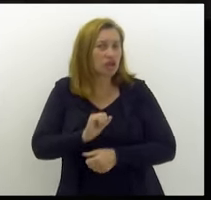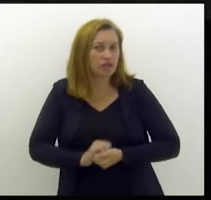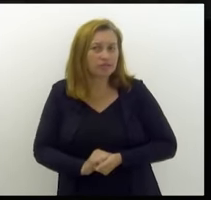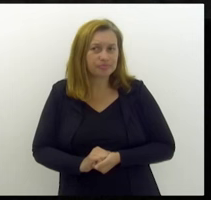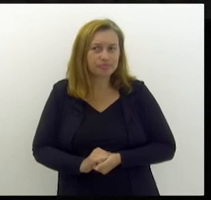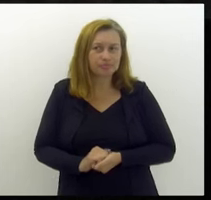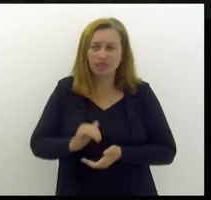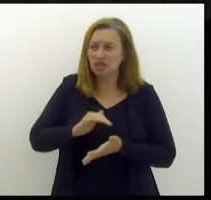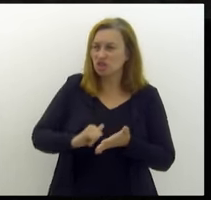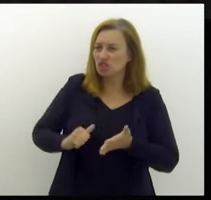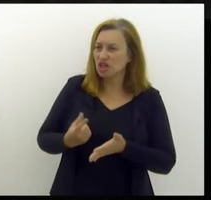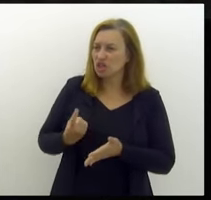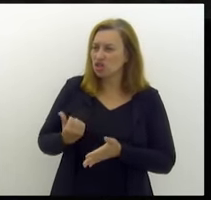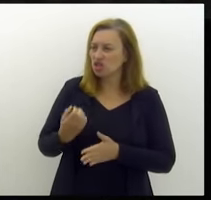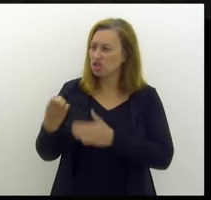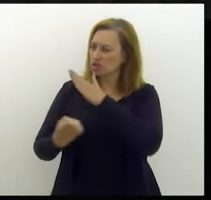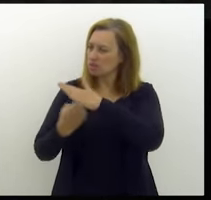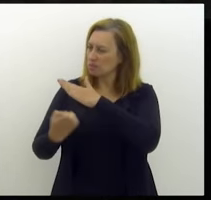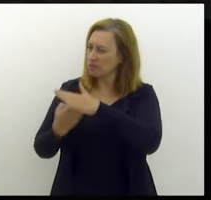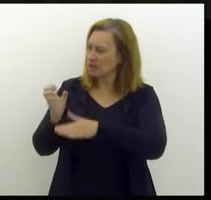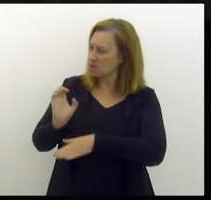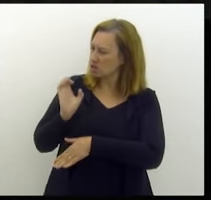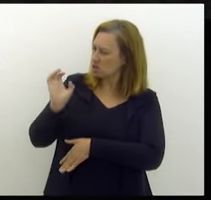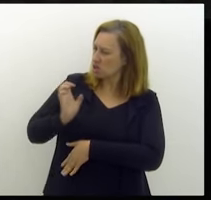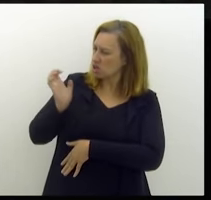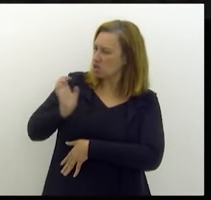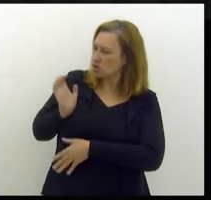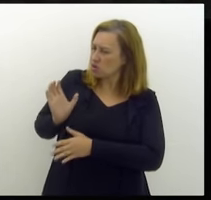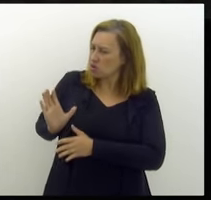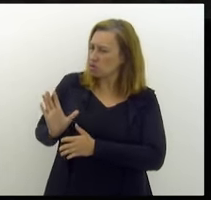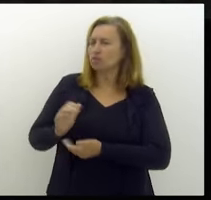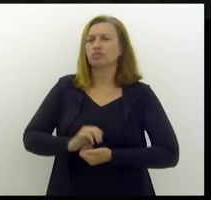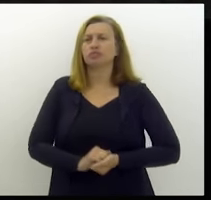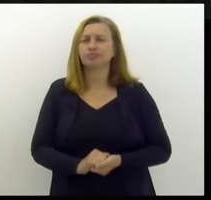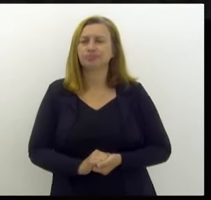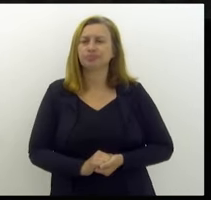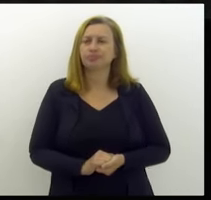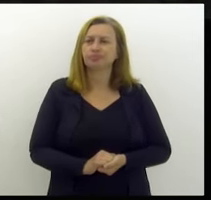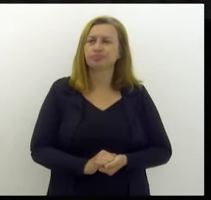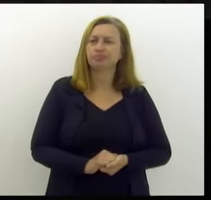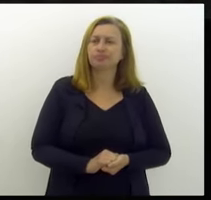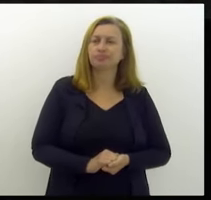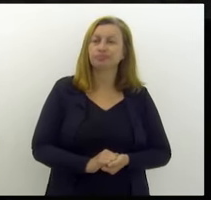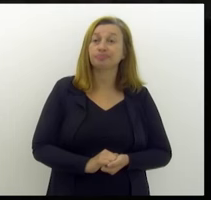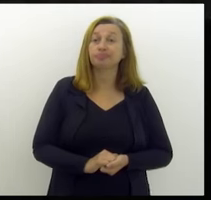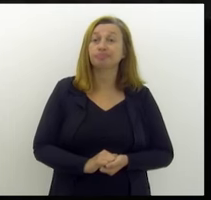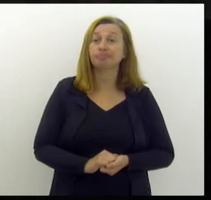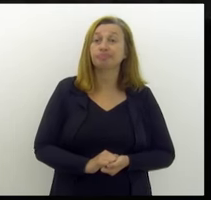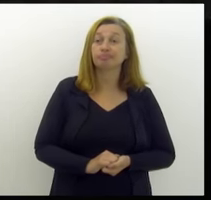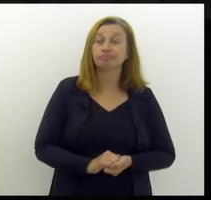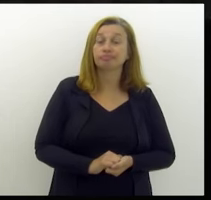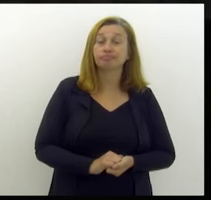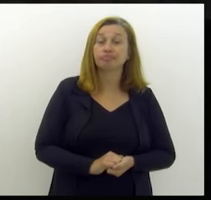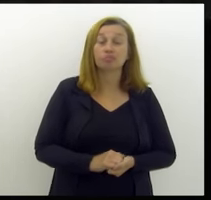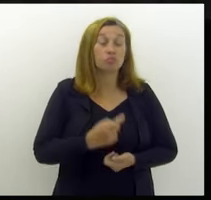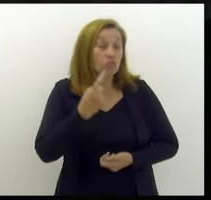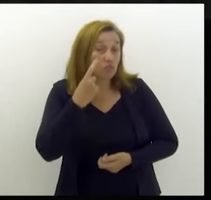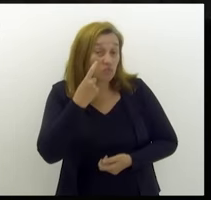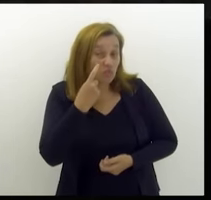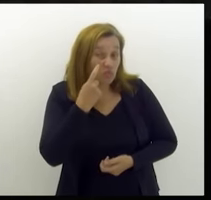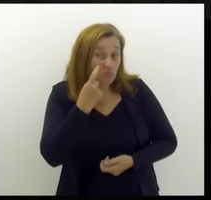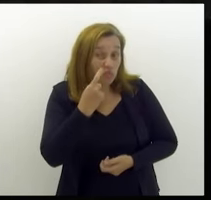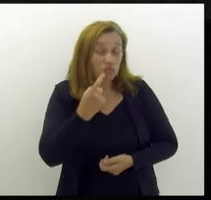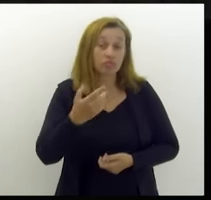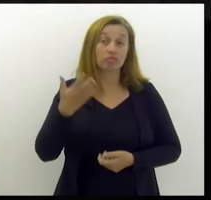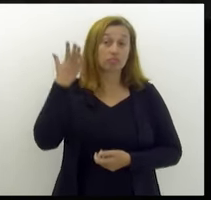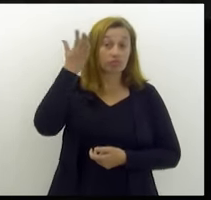dinheiro das grandes empresas que saqueiam os Fundos do estado e o que nós vemos com essas